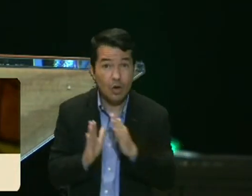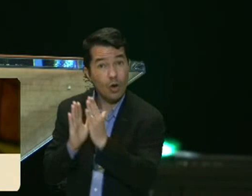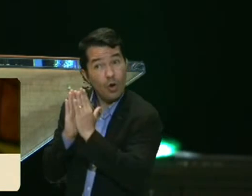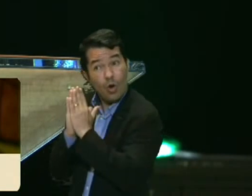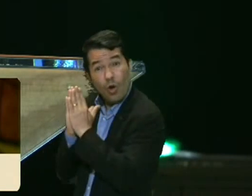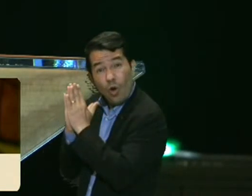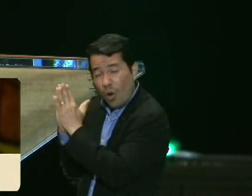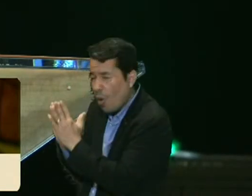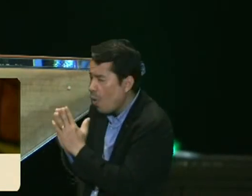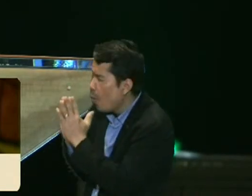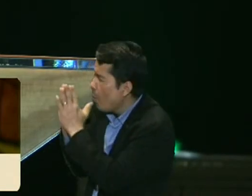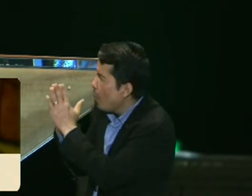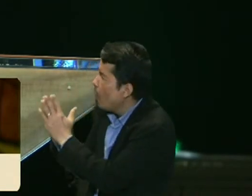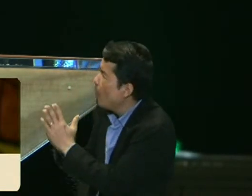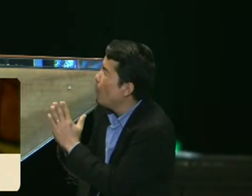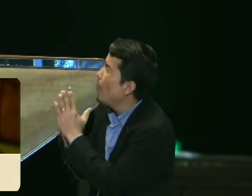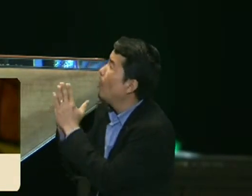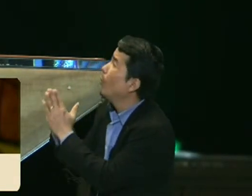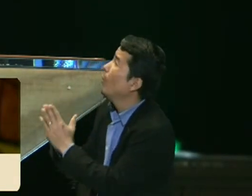dediquem-se à oração.